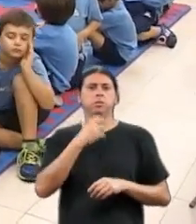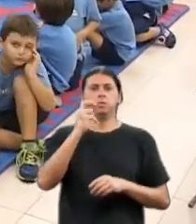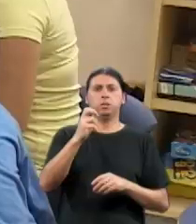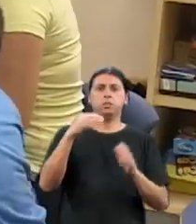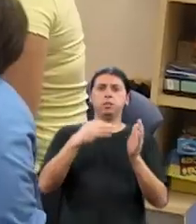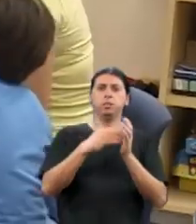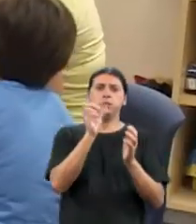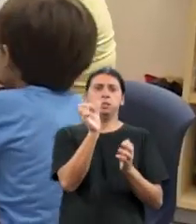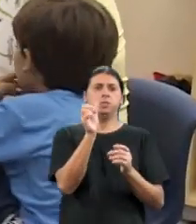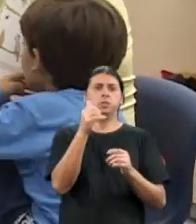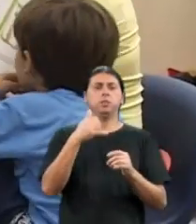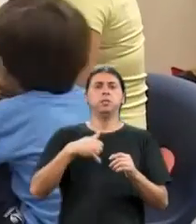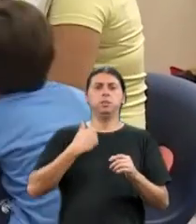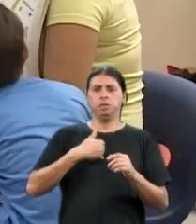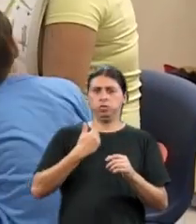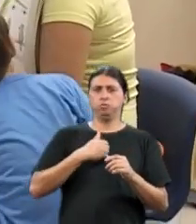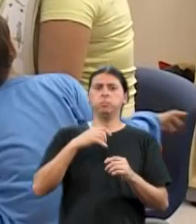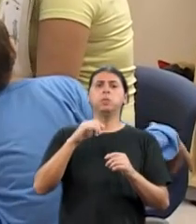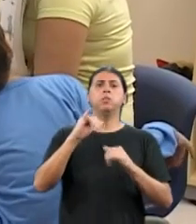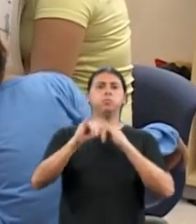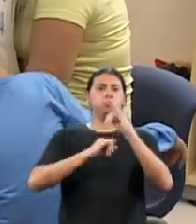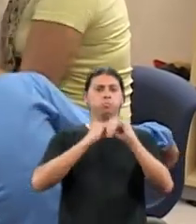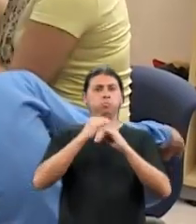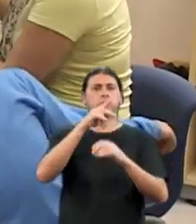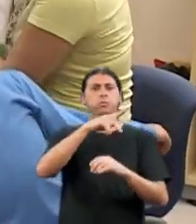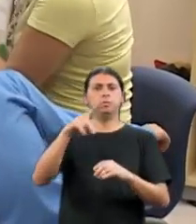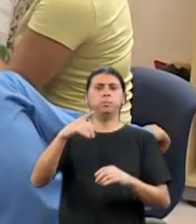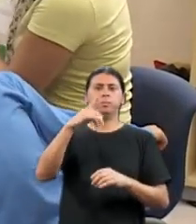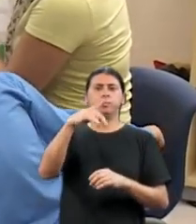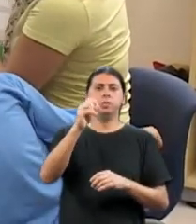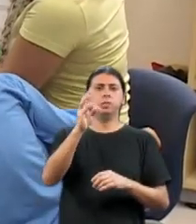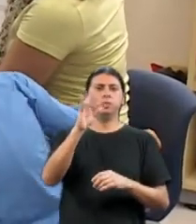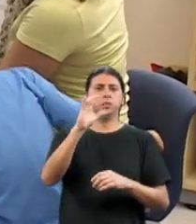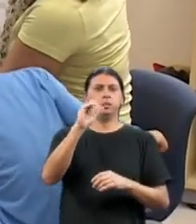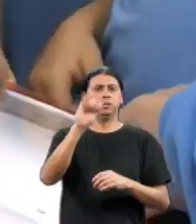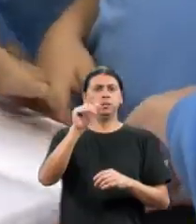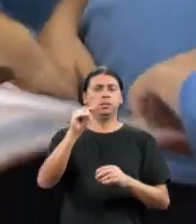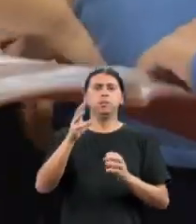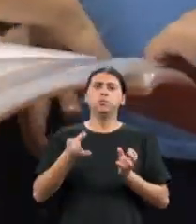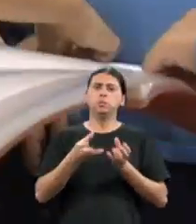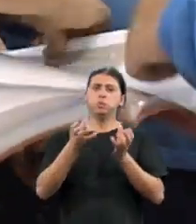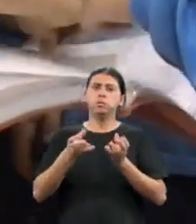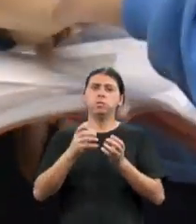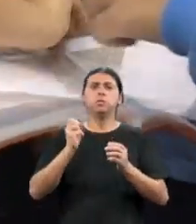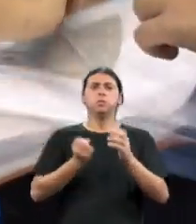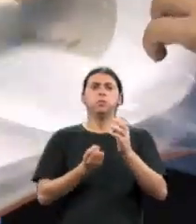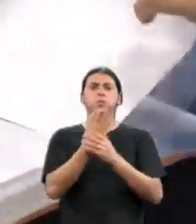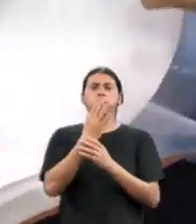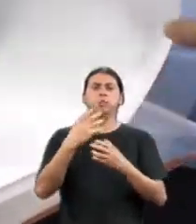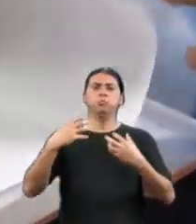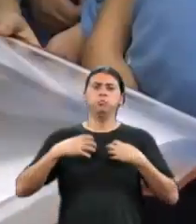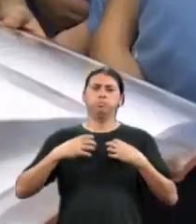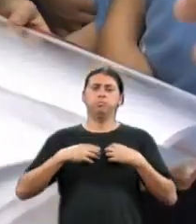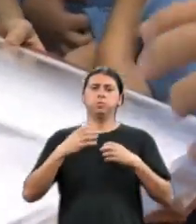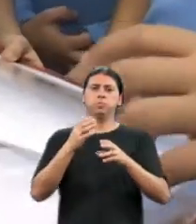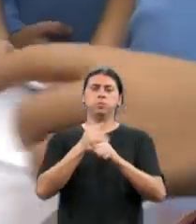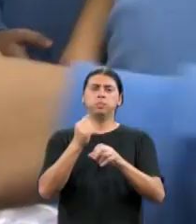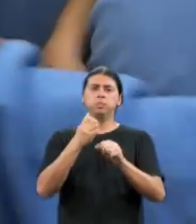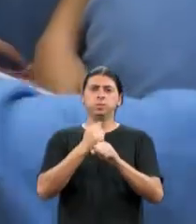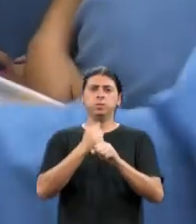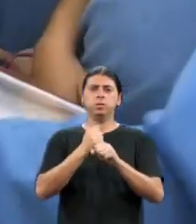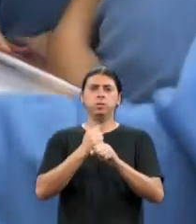anos. A professora de informática Patrícia foi a idealizadora da iniciativa, que surgiu de uma maneira